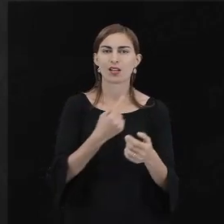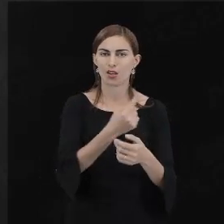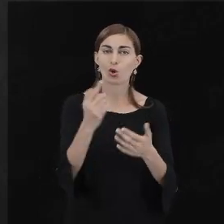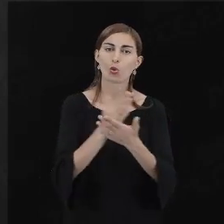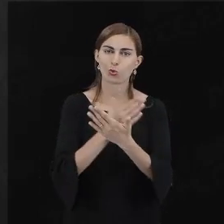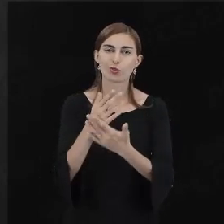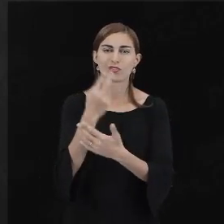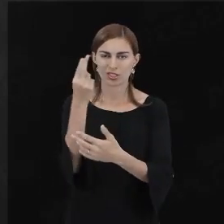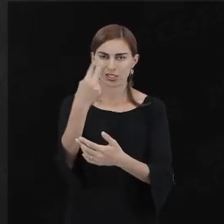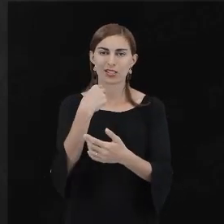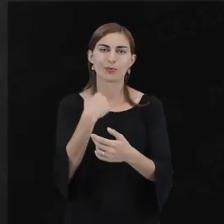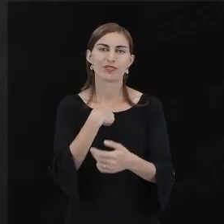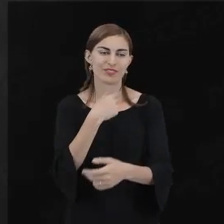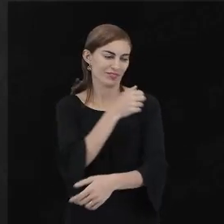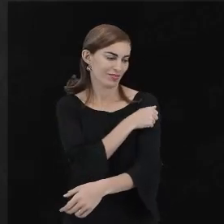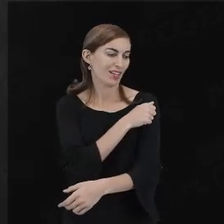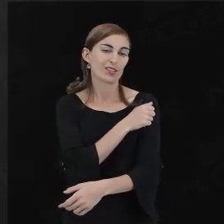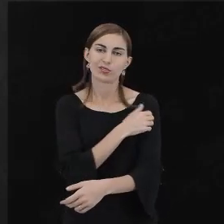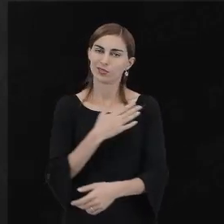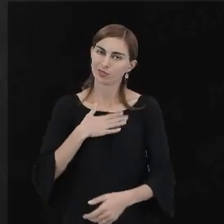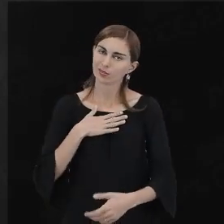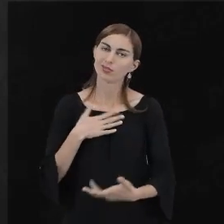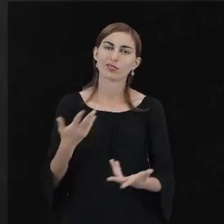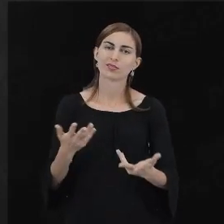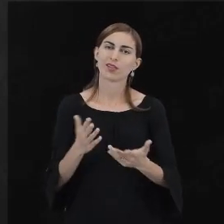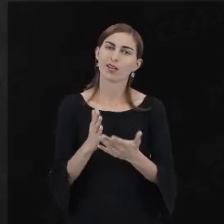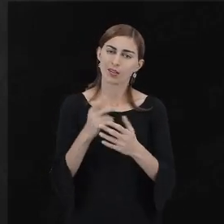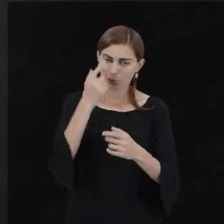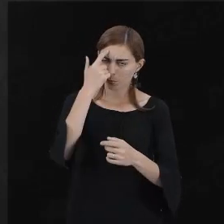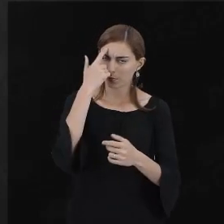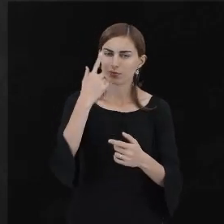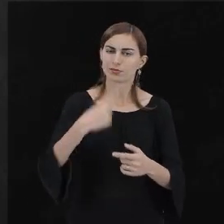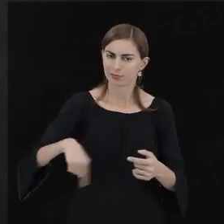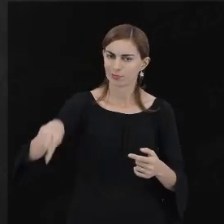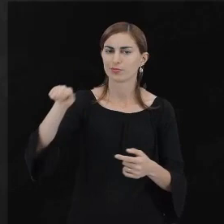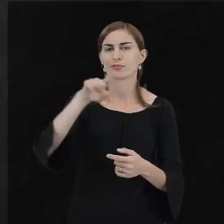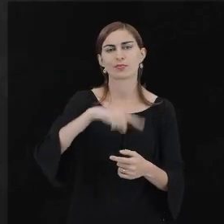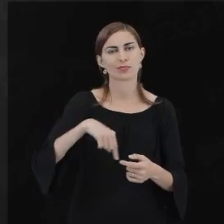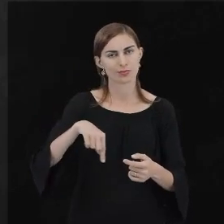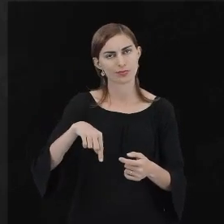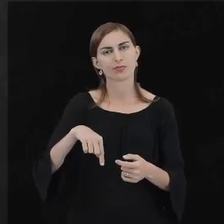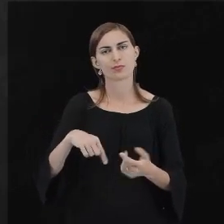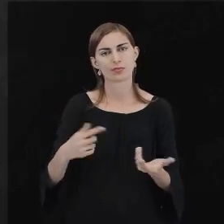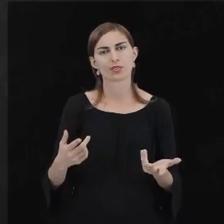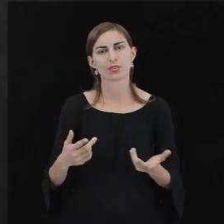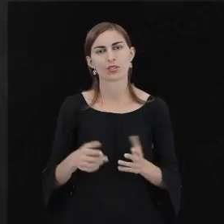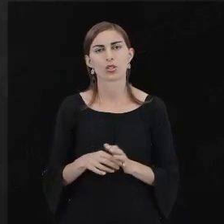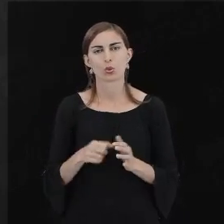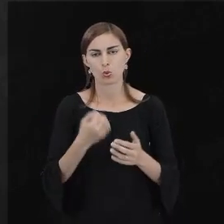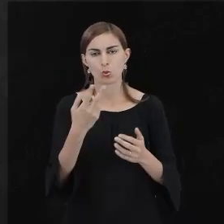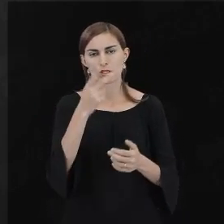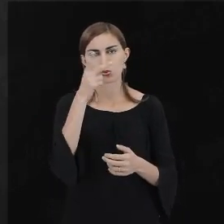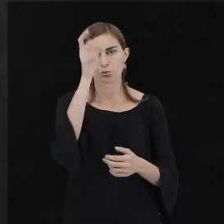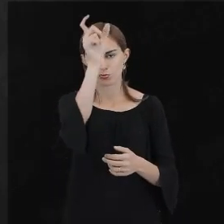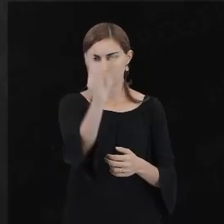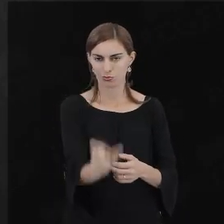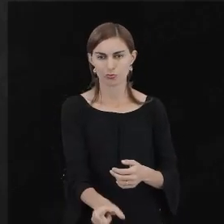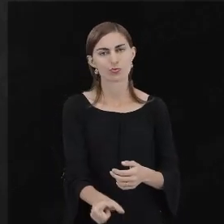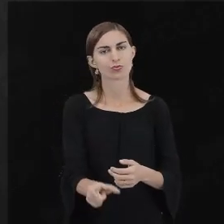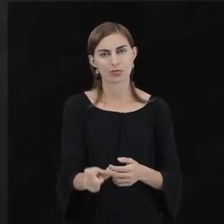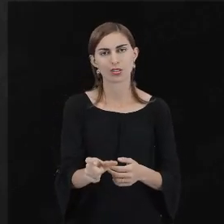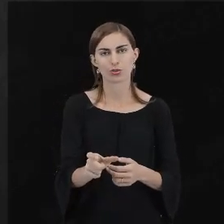a gente, estando no mundo, enquanto sujeitos singulares, sujeitos sociais, se relacionando